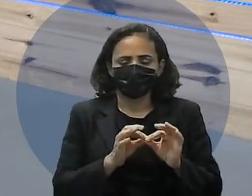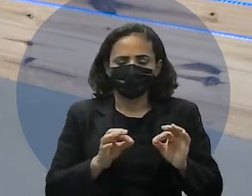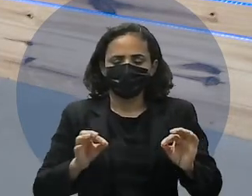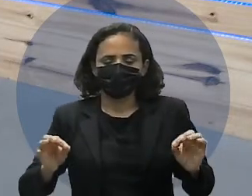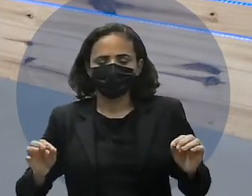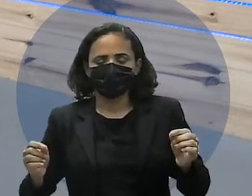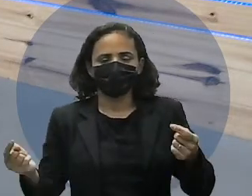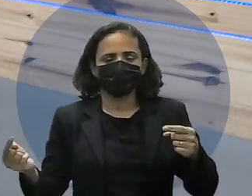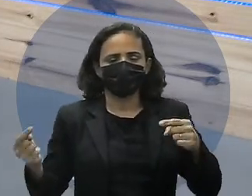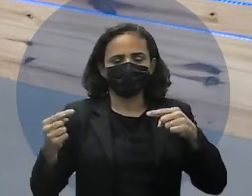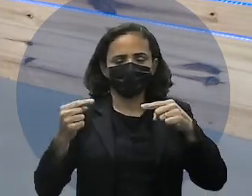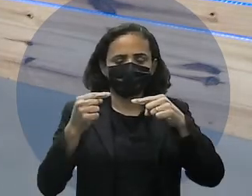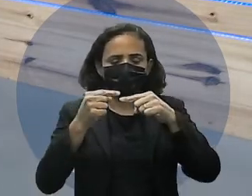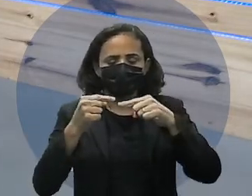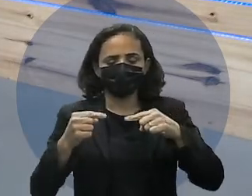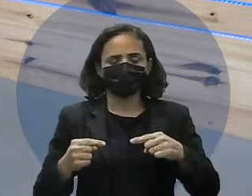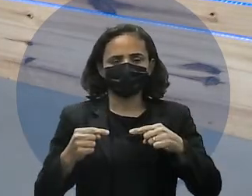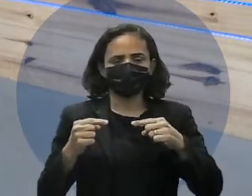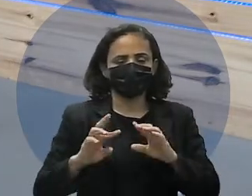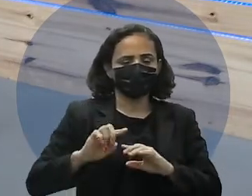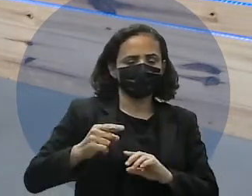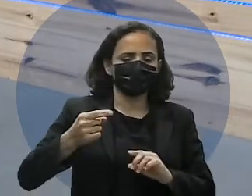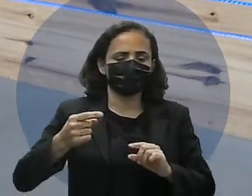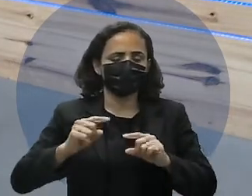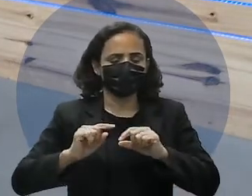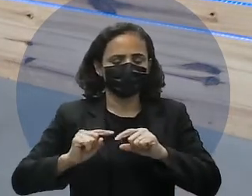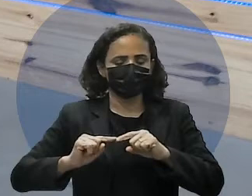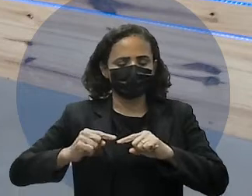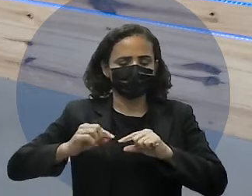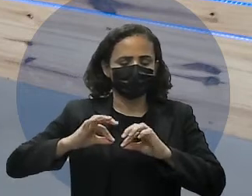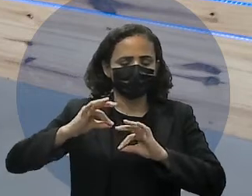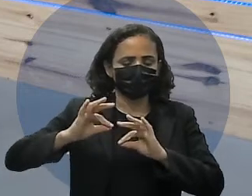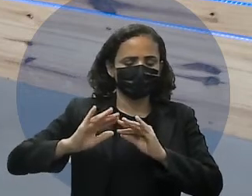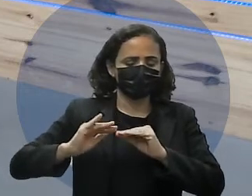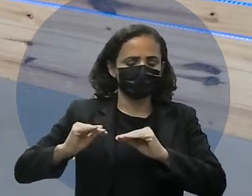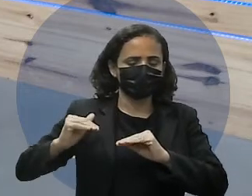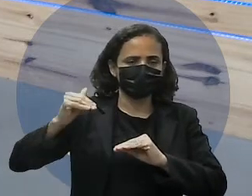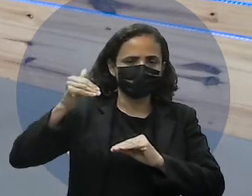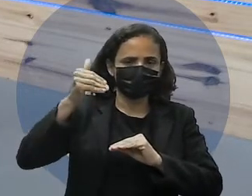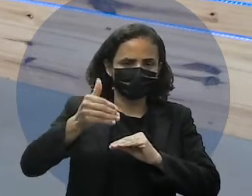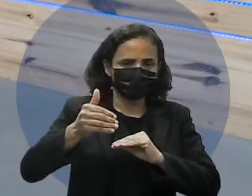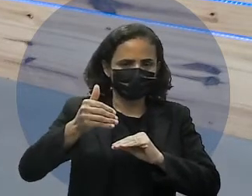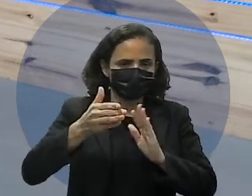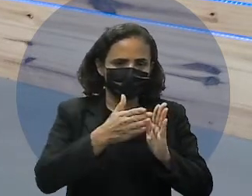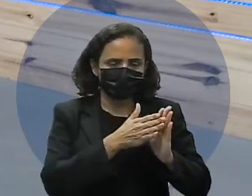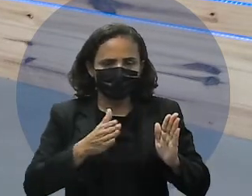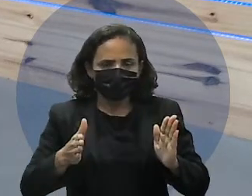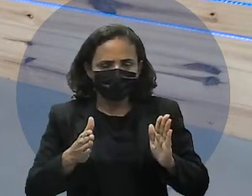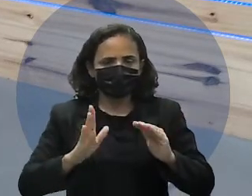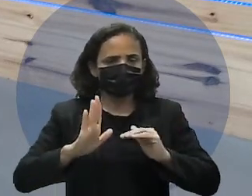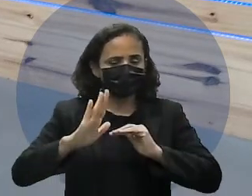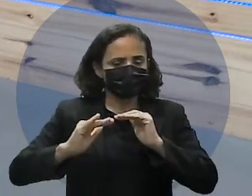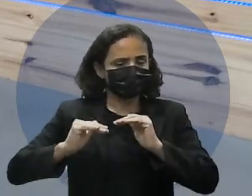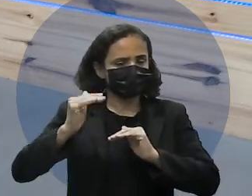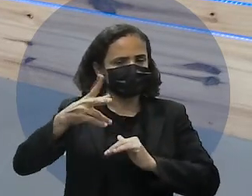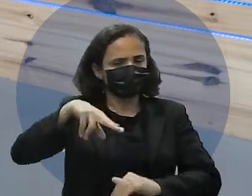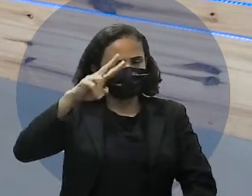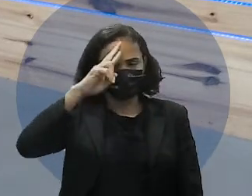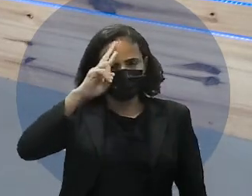diretamente proporcional à outra, aumentando o resultado de uma, a outra também aumenta.